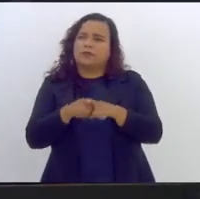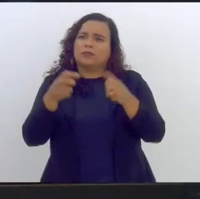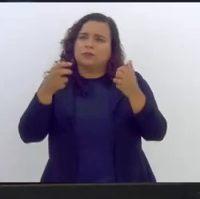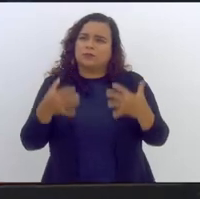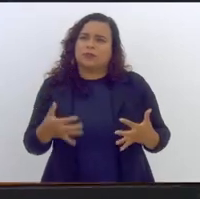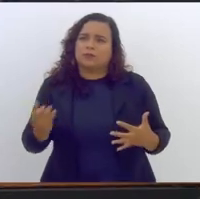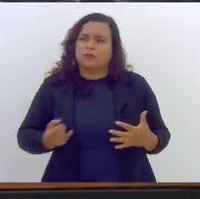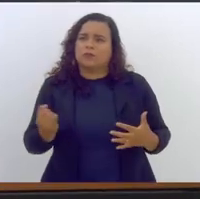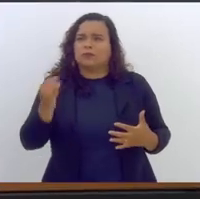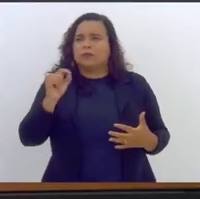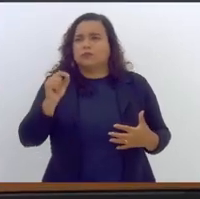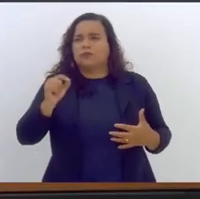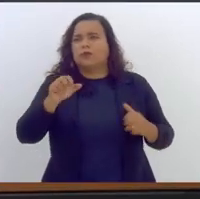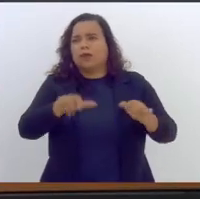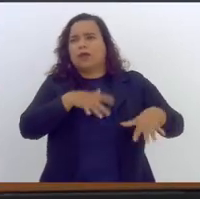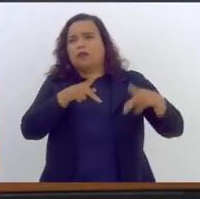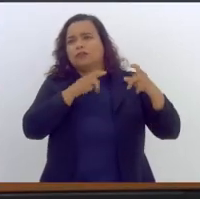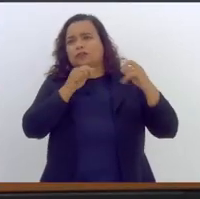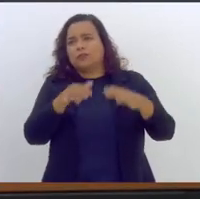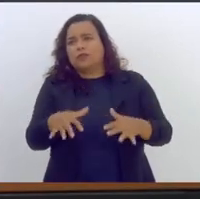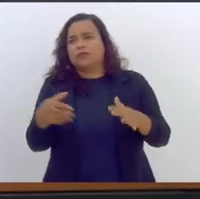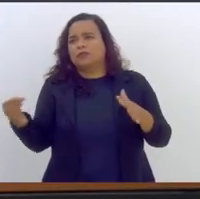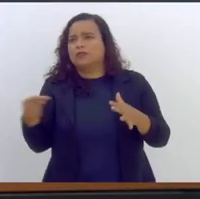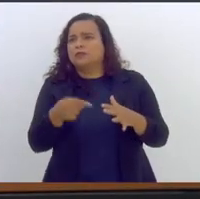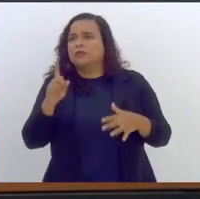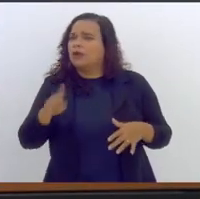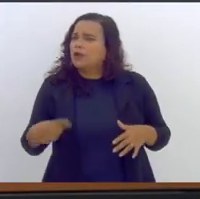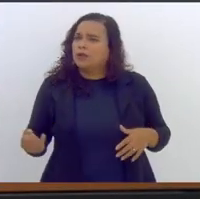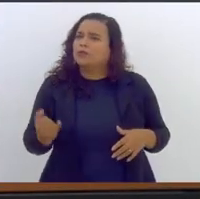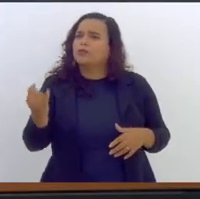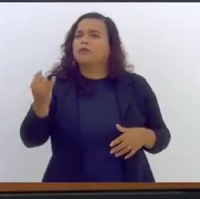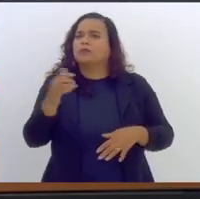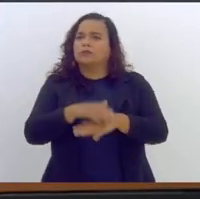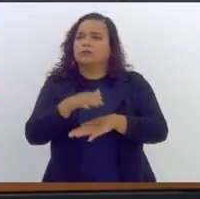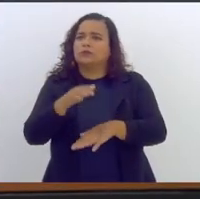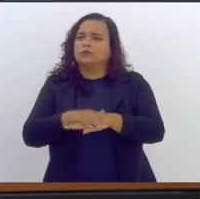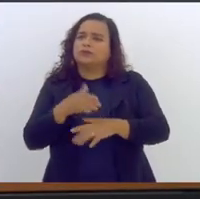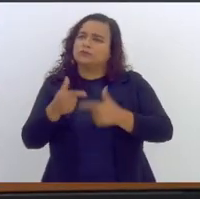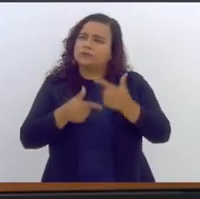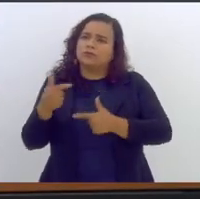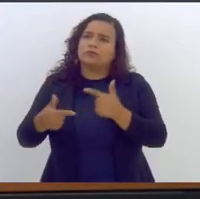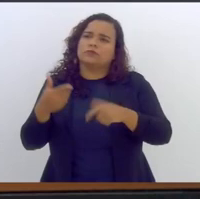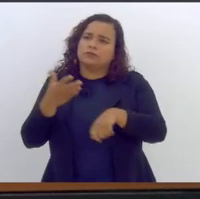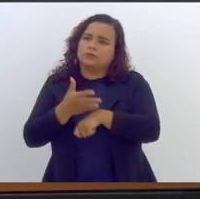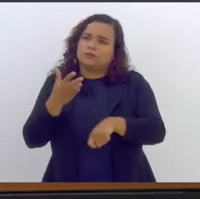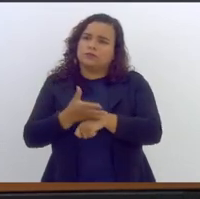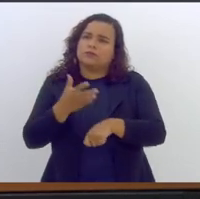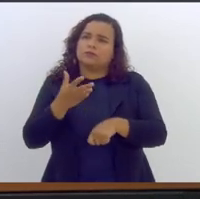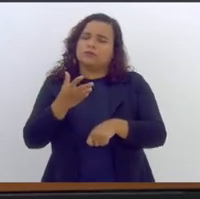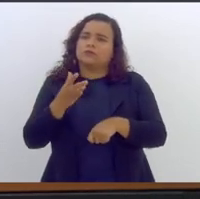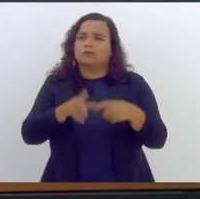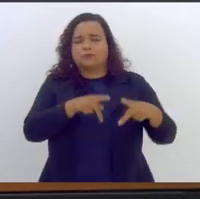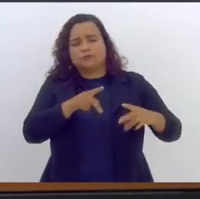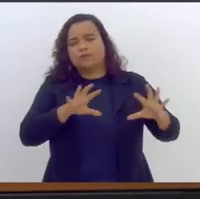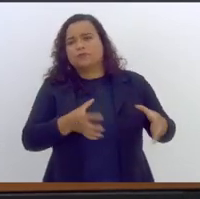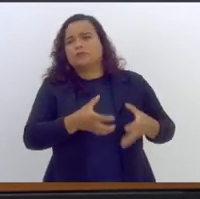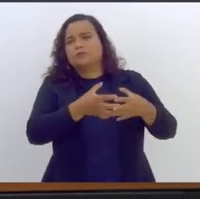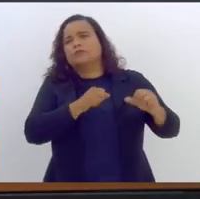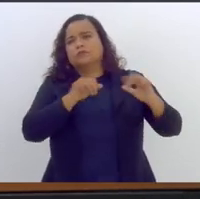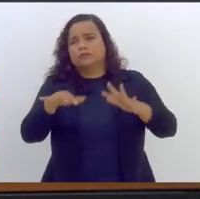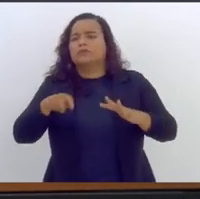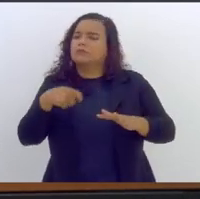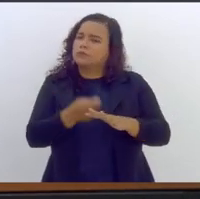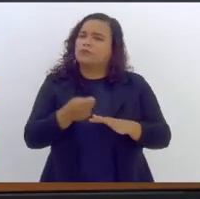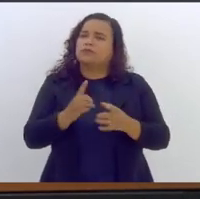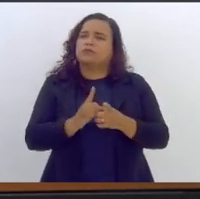aqui que a audiência pública ela realmente muito relevante como instrumento de Participação Popular de instrumento de democracia